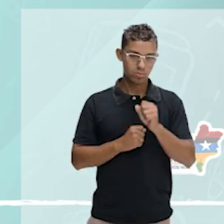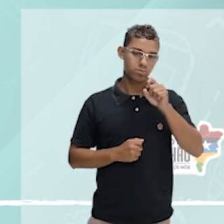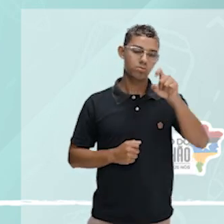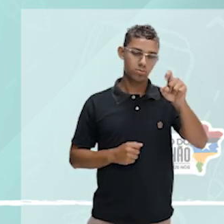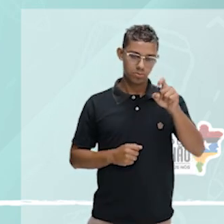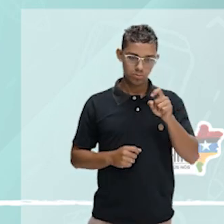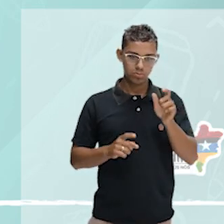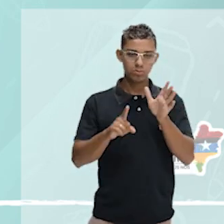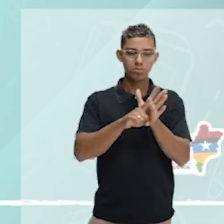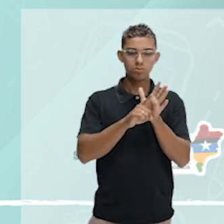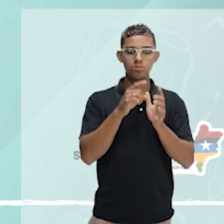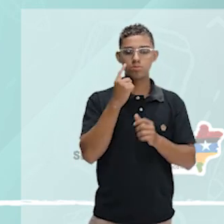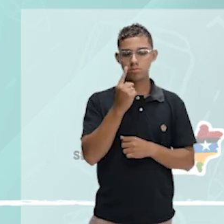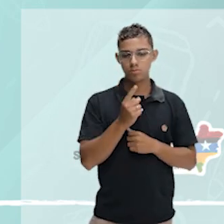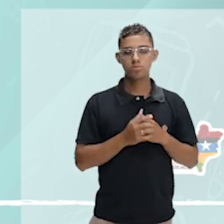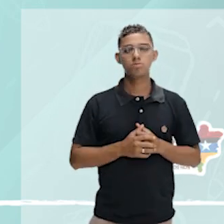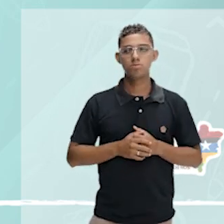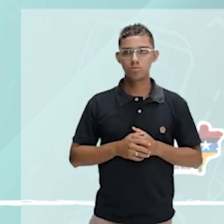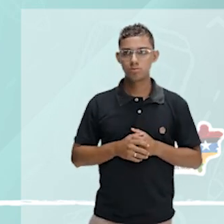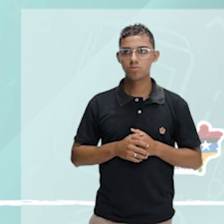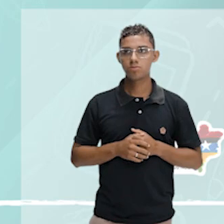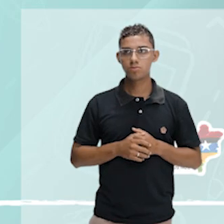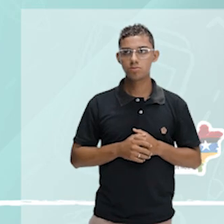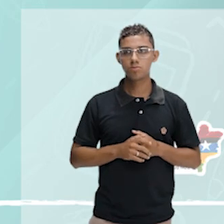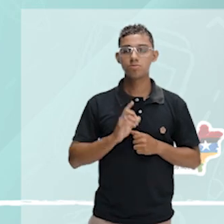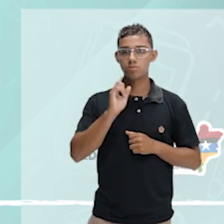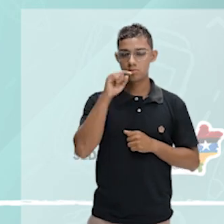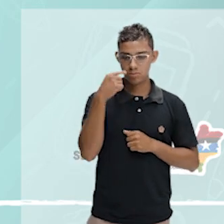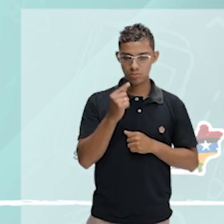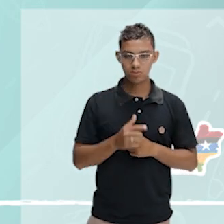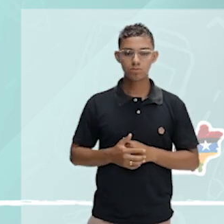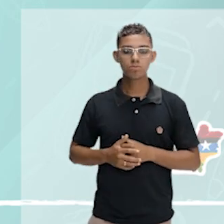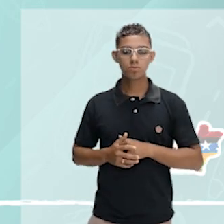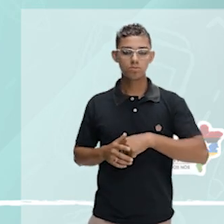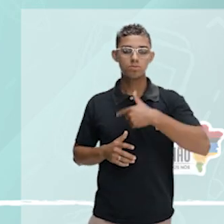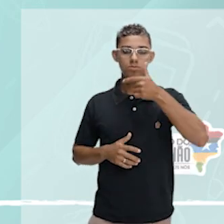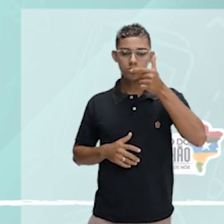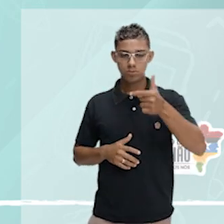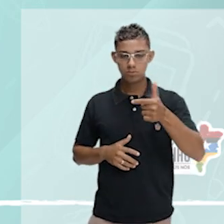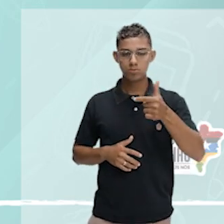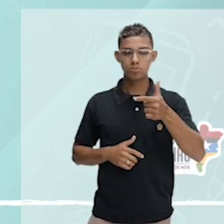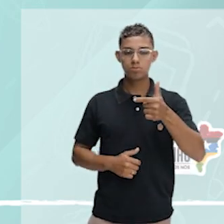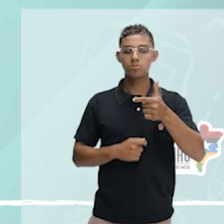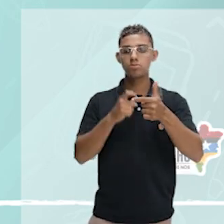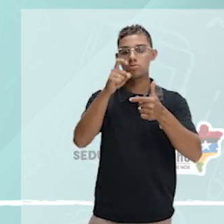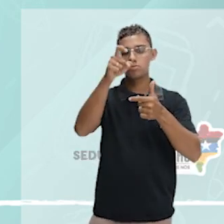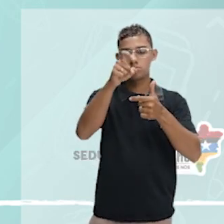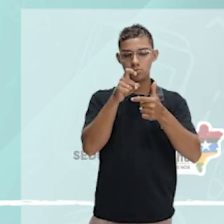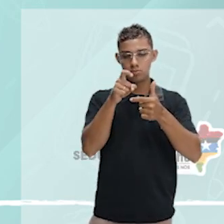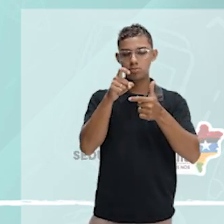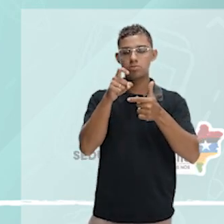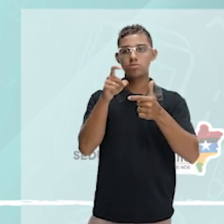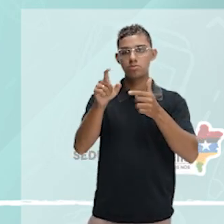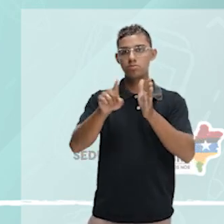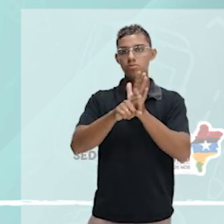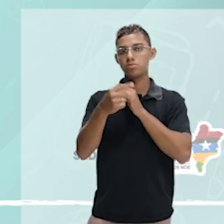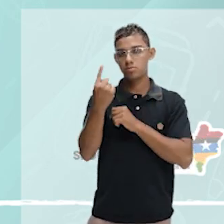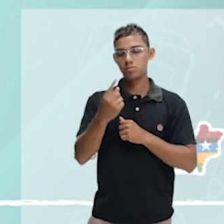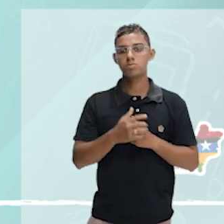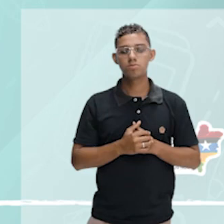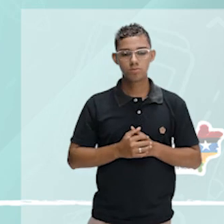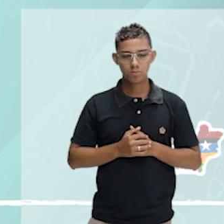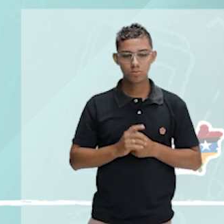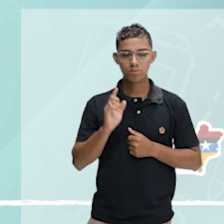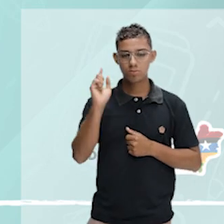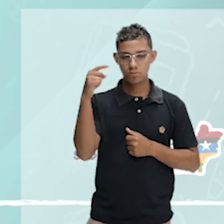primeiro calcular esse x -1 depois eu vou calcular a potência o 2 elevado a x